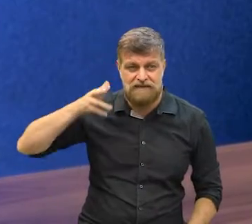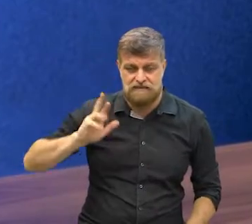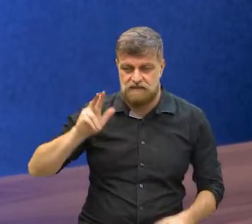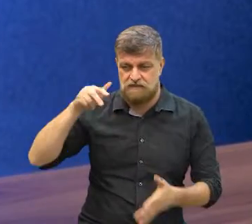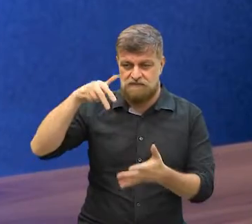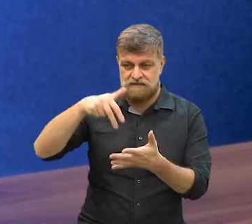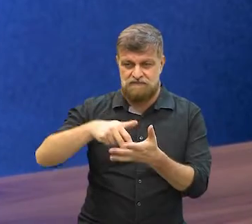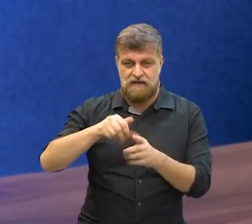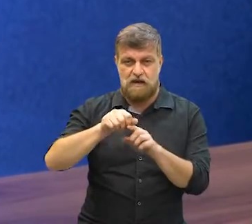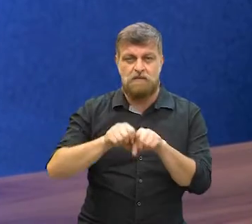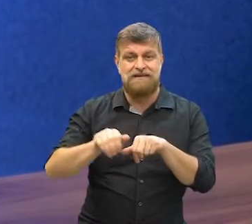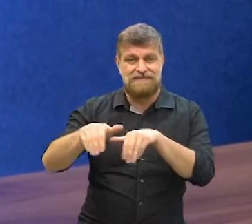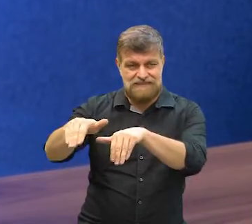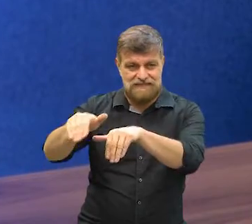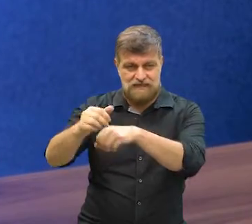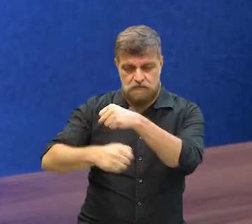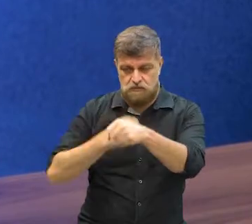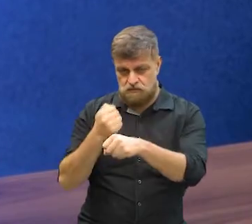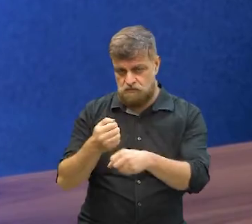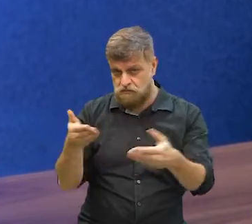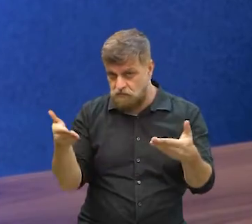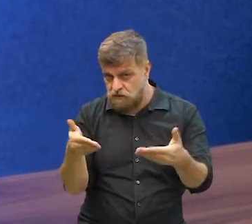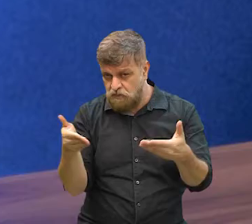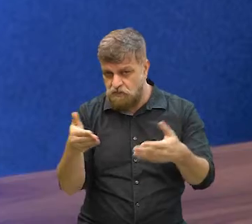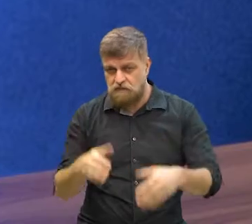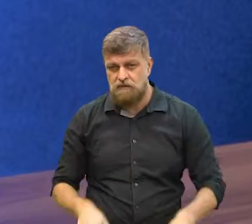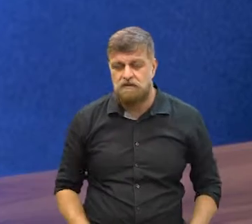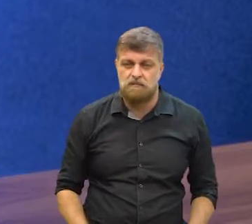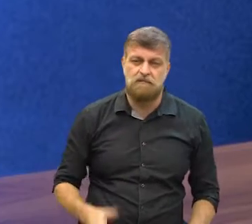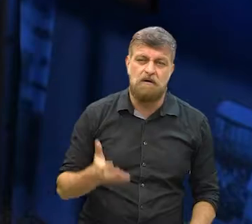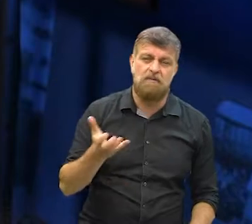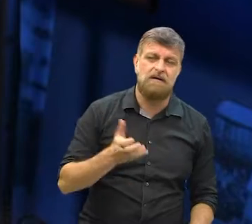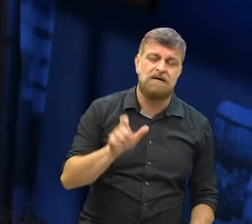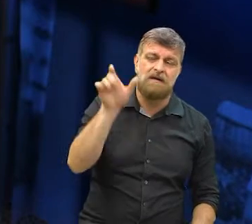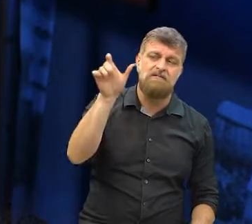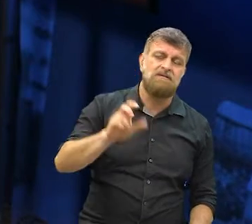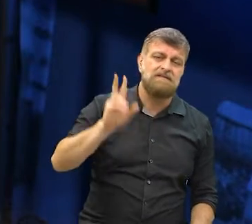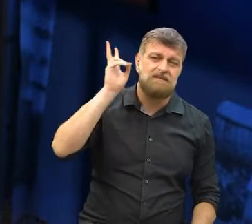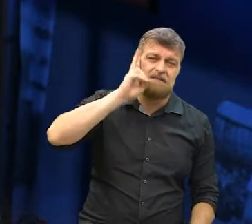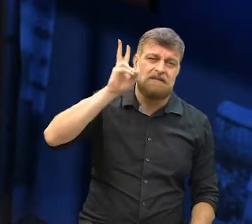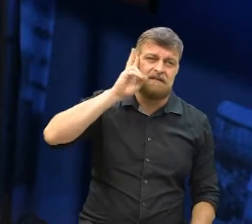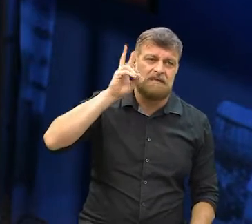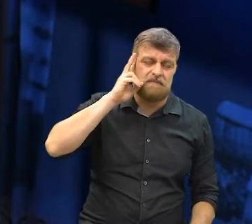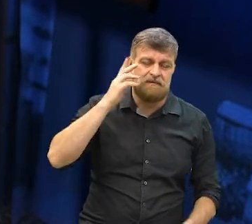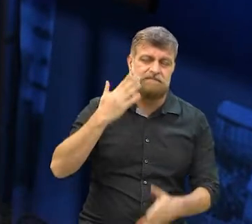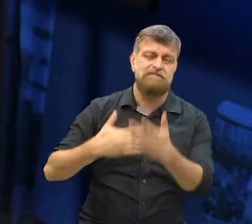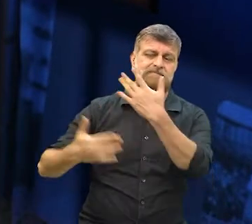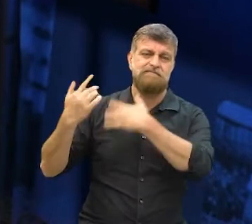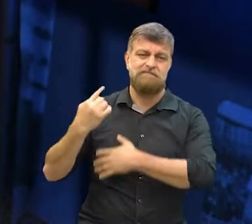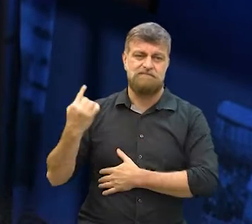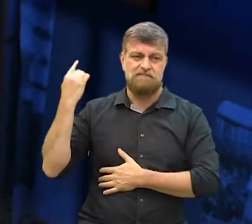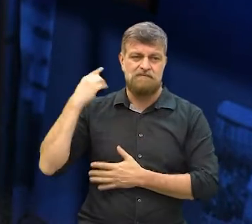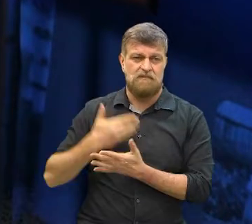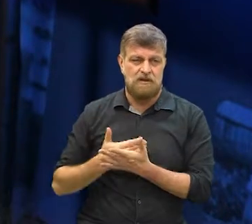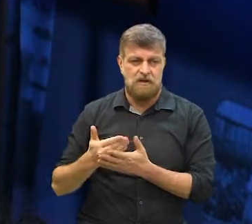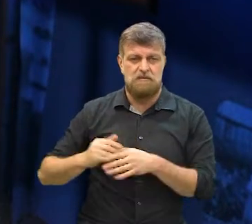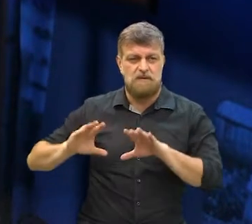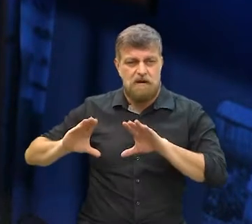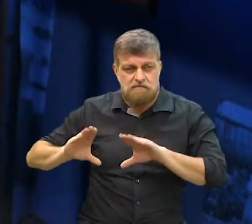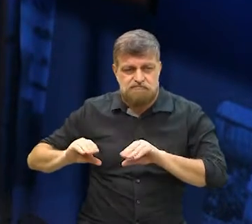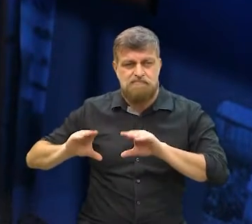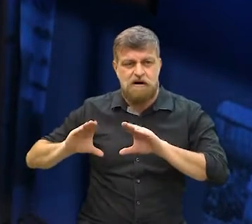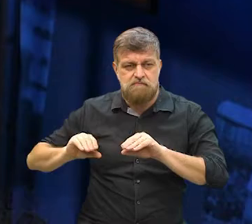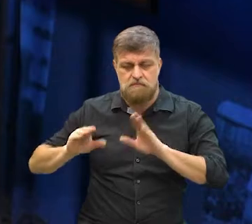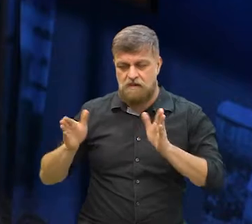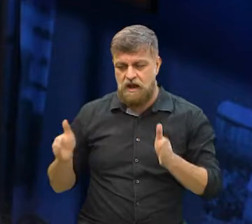que você deve dar em setembro ainda desse ano, mas aí eu queria que você lembrasse daquela Viviane que começou a fazer